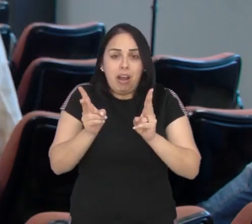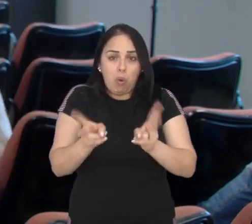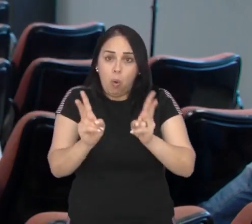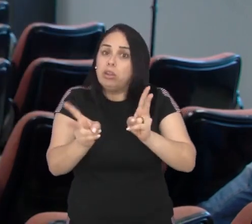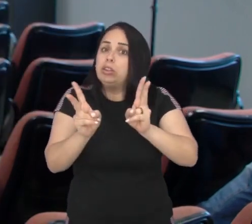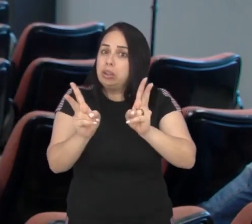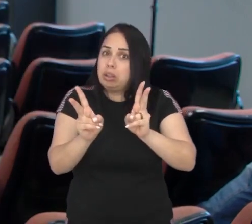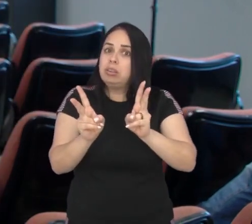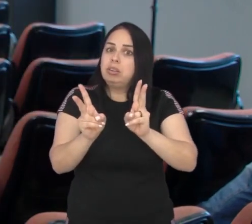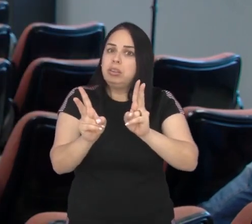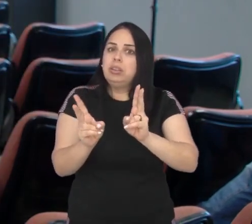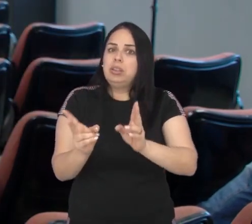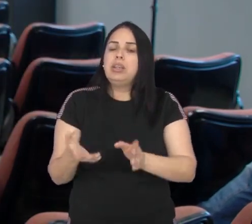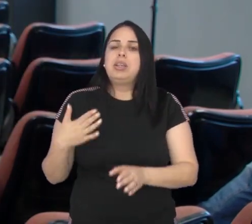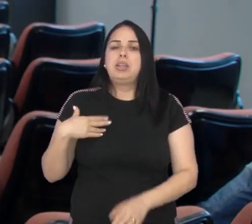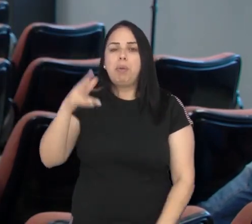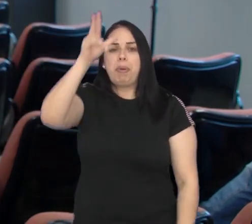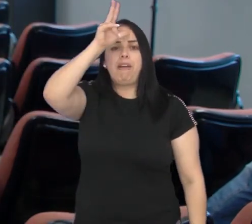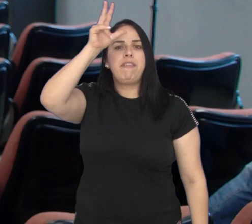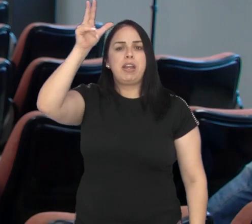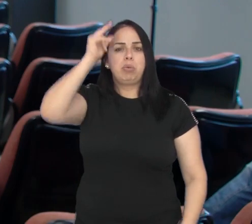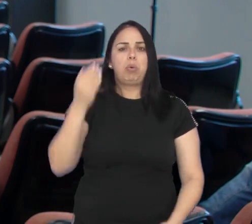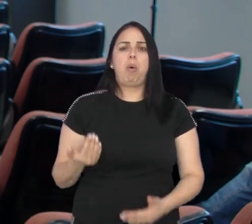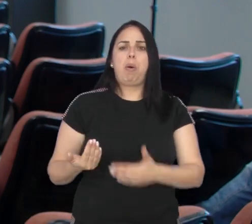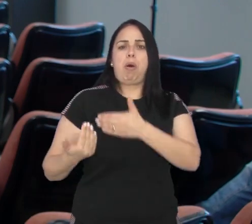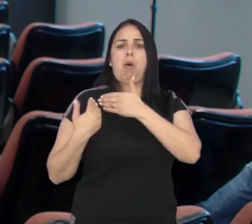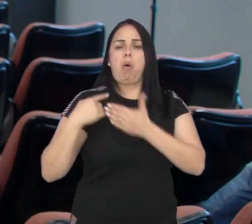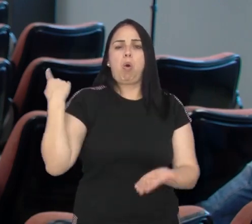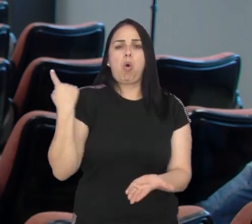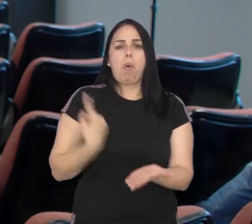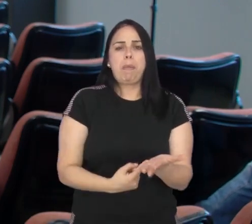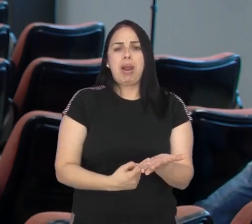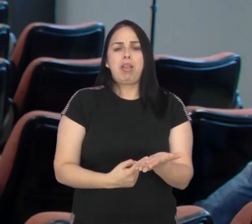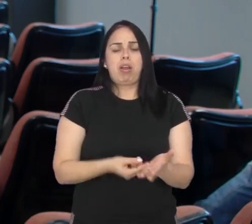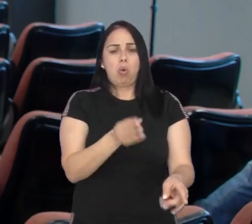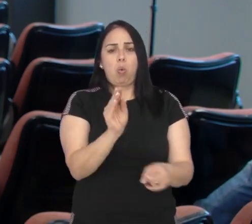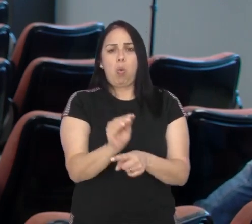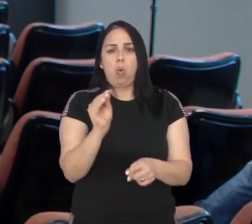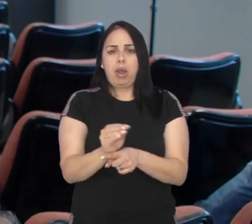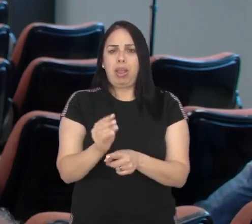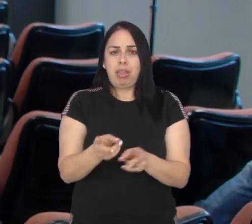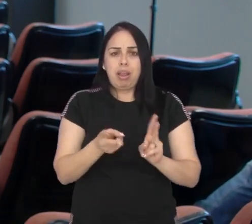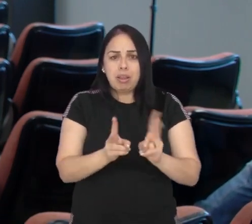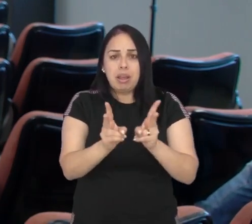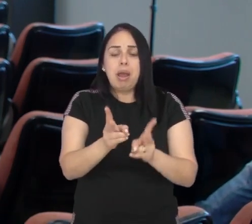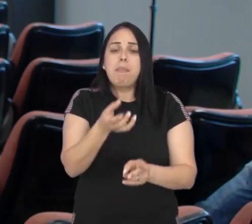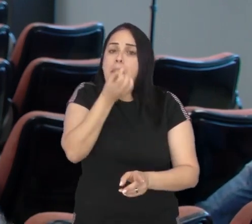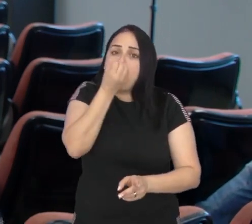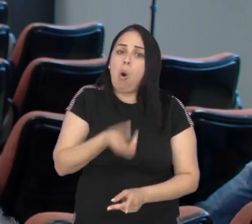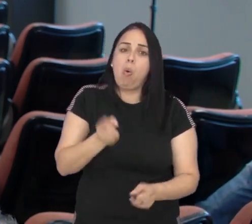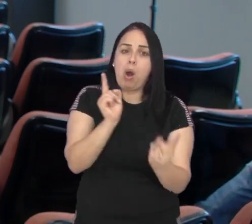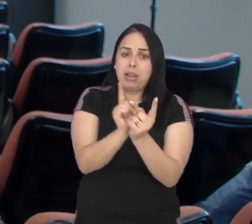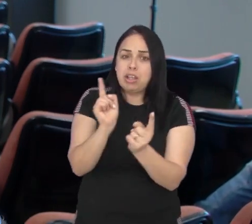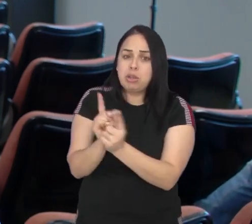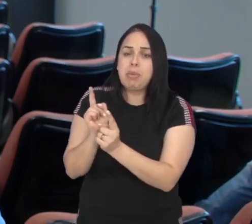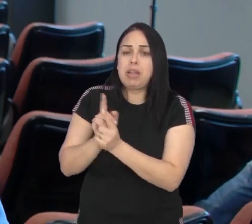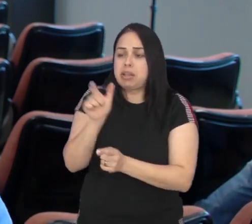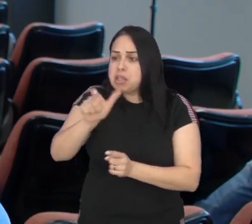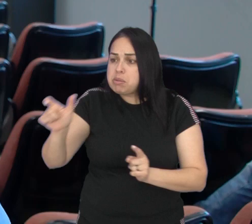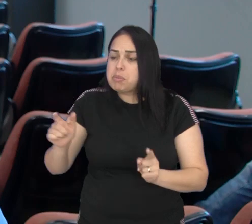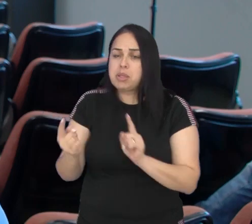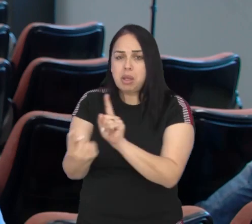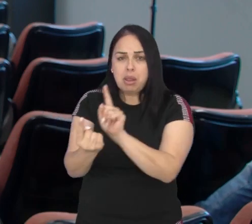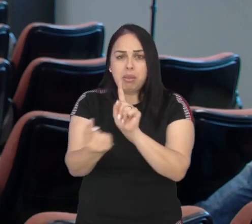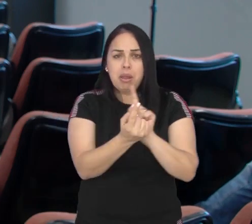nas unidades serão mantidos e compromissados pelo prefeito Anderson Farias, ou seja, tudo aquilo que é para o bom atendimento